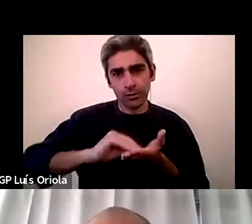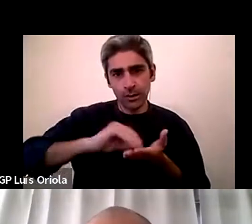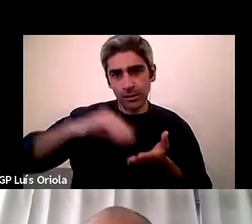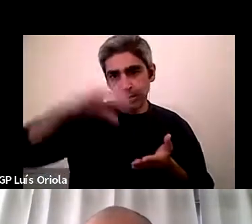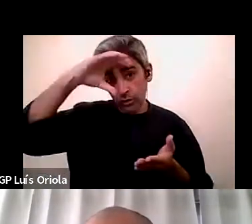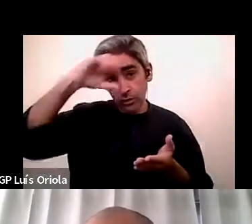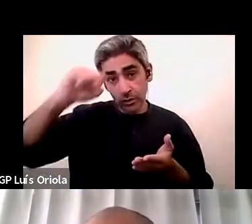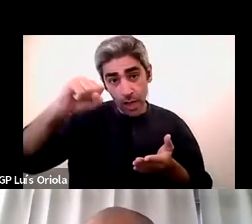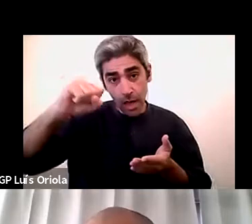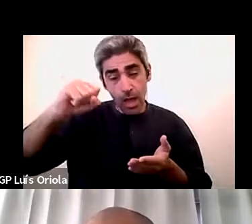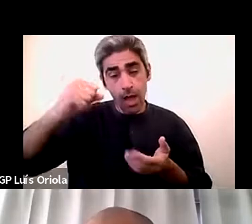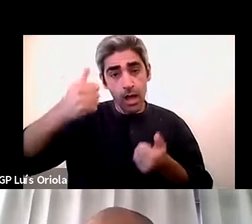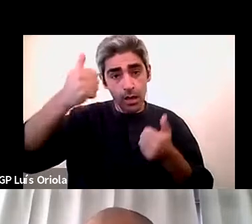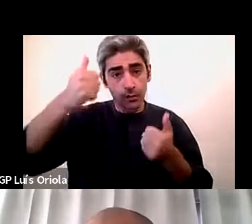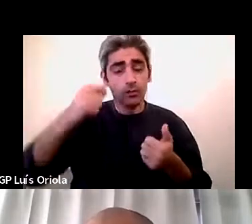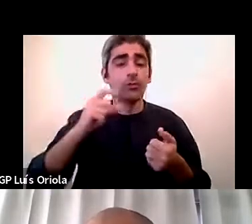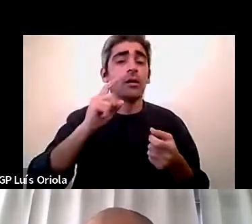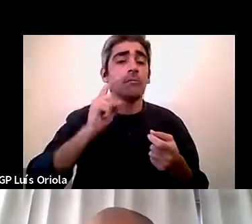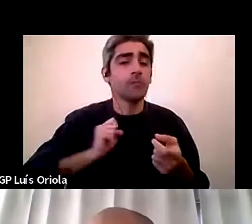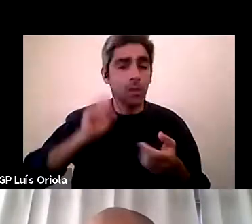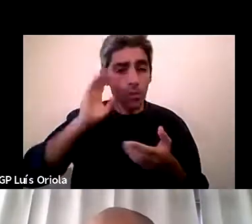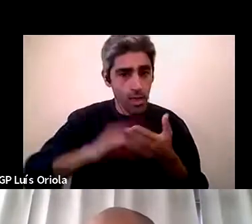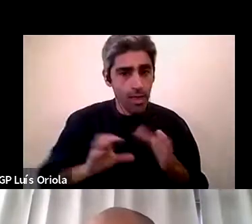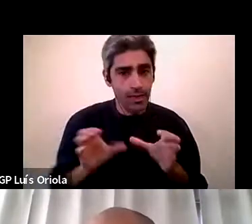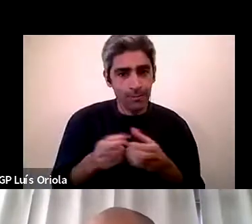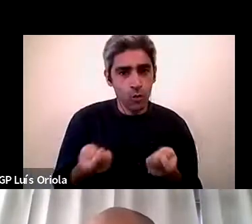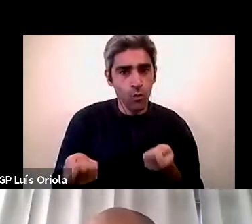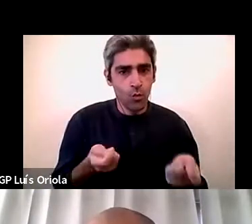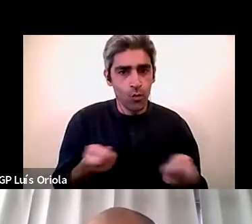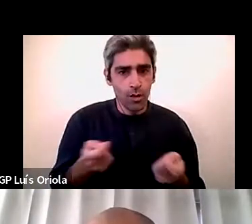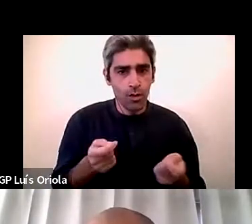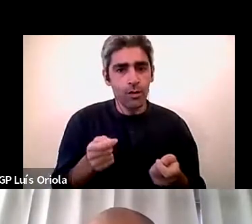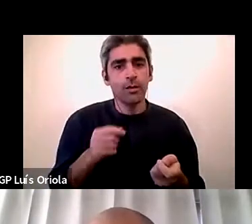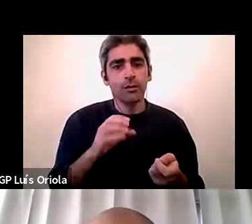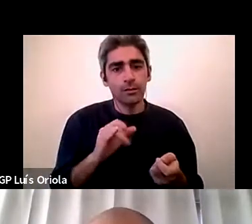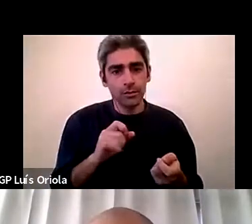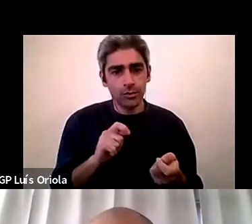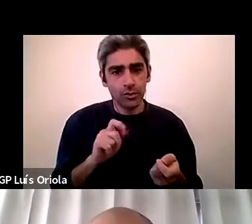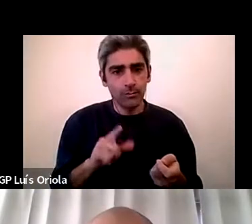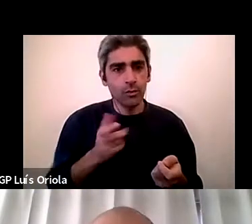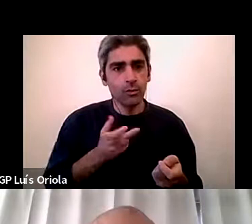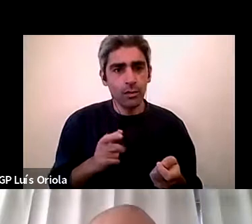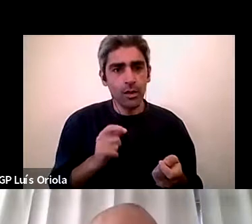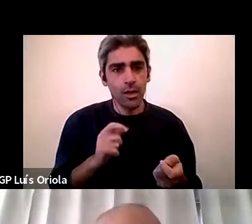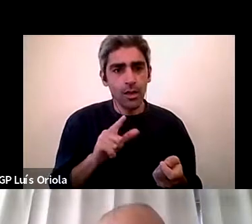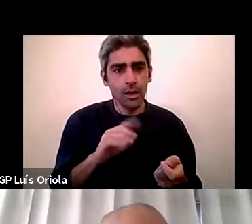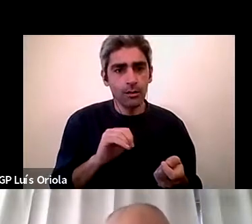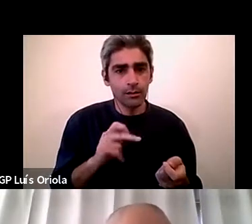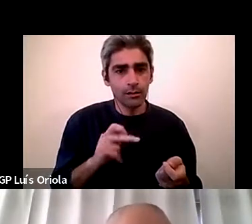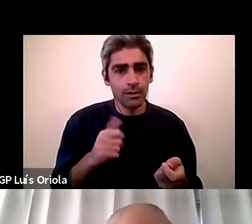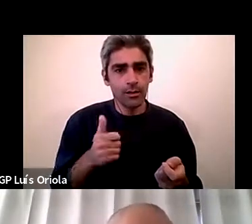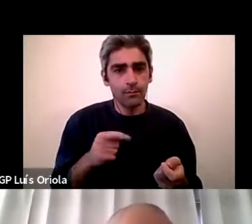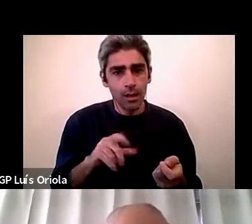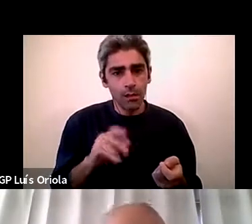Estado, à minha colega da equipa de coordenação do CIGEP, a doutora Elsa Belo, e também aos colegas que